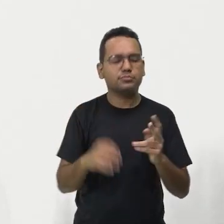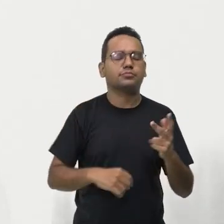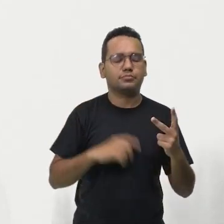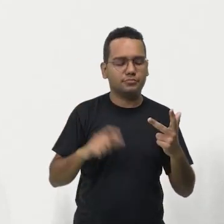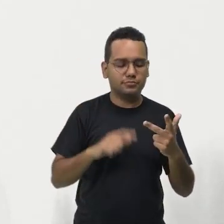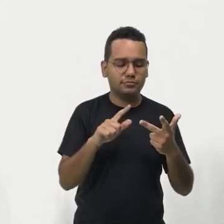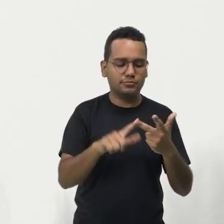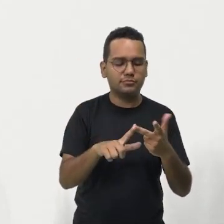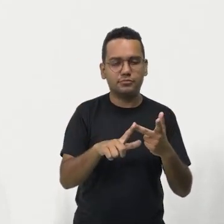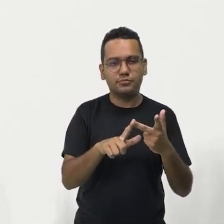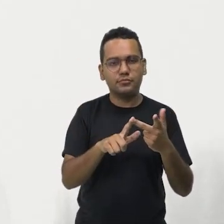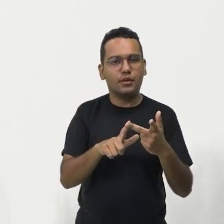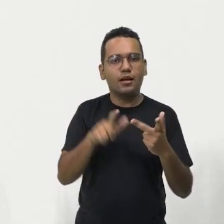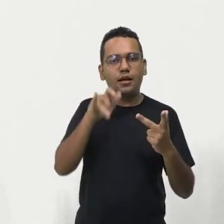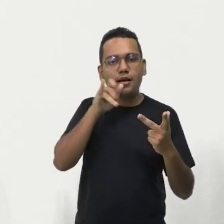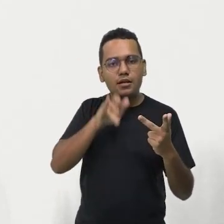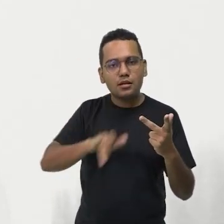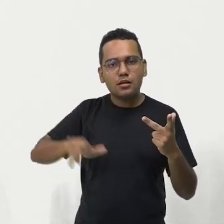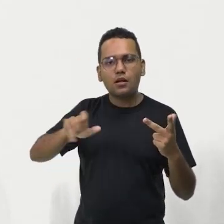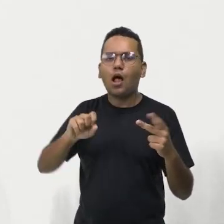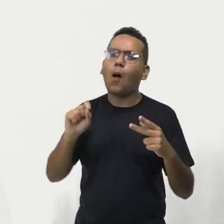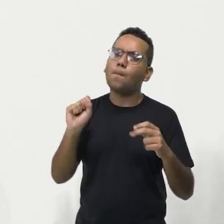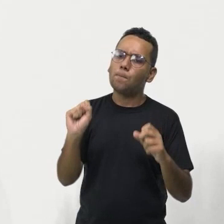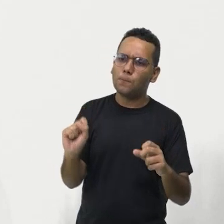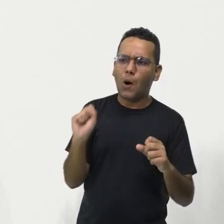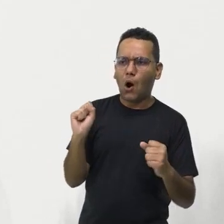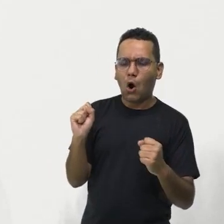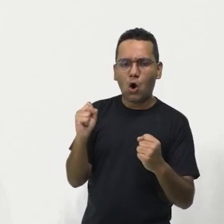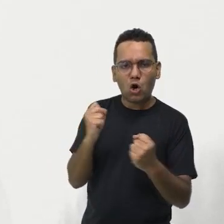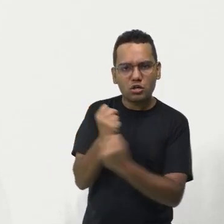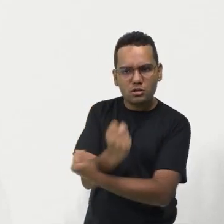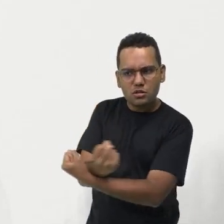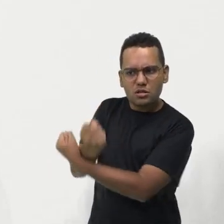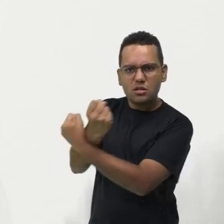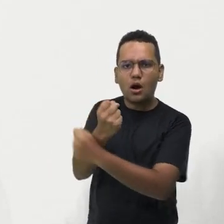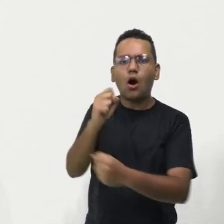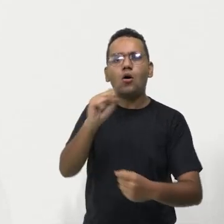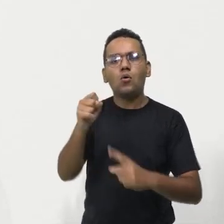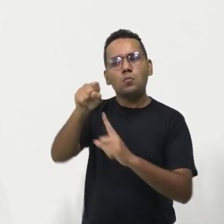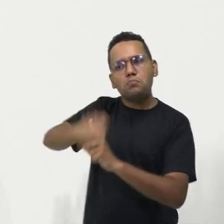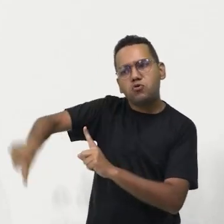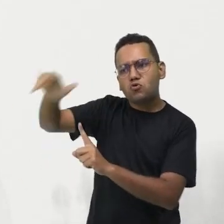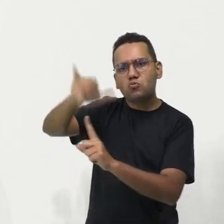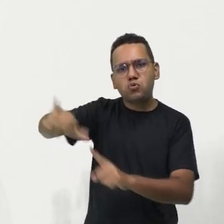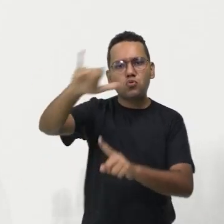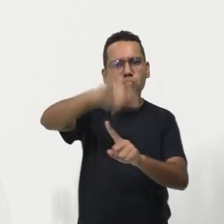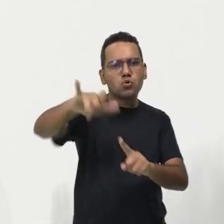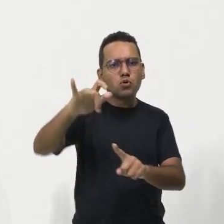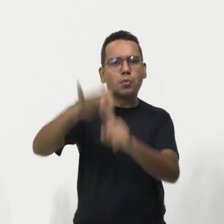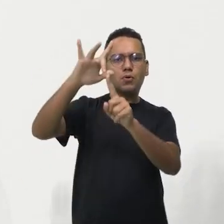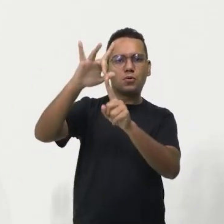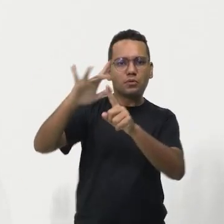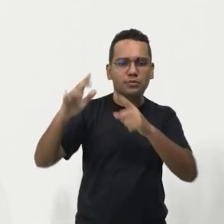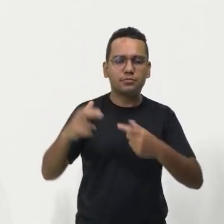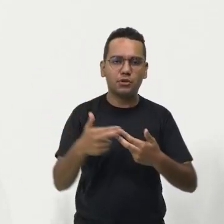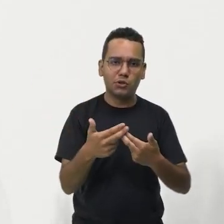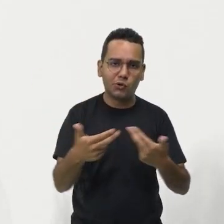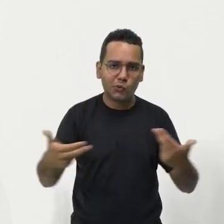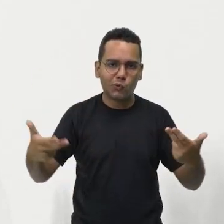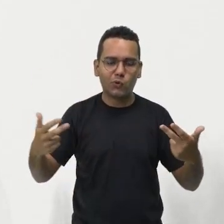resumo. A eletricidade pode ser uma arma para capturar presas e se proteger